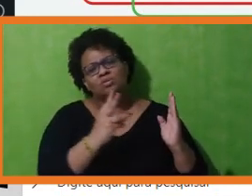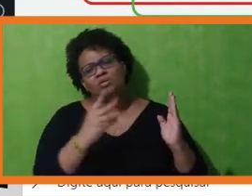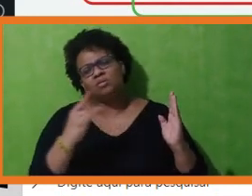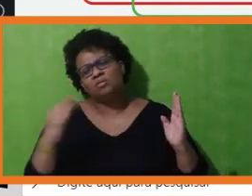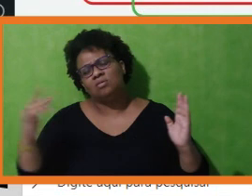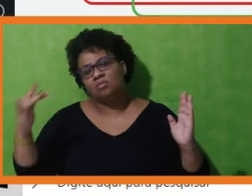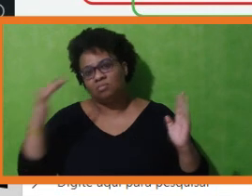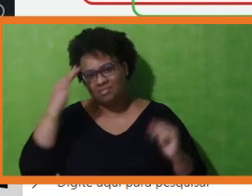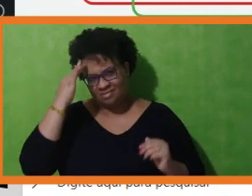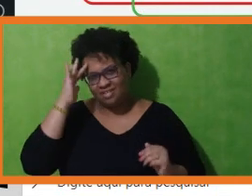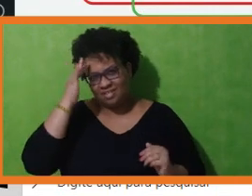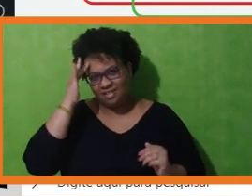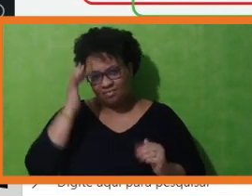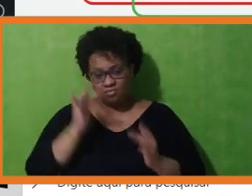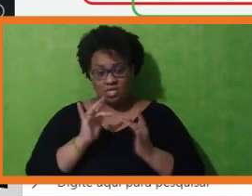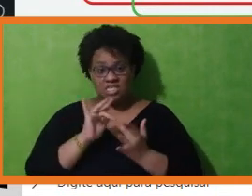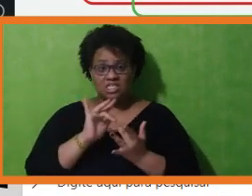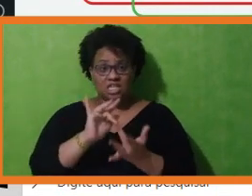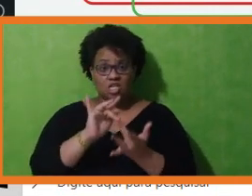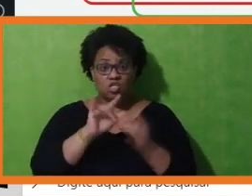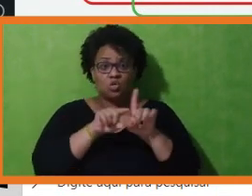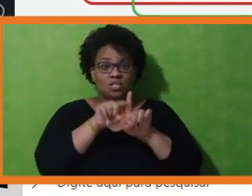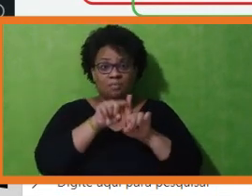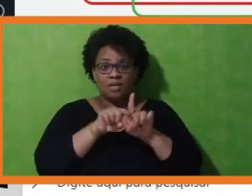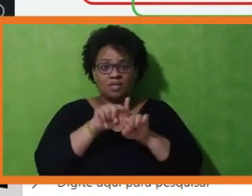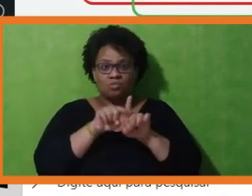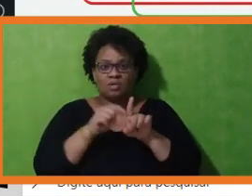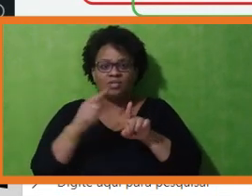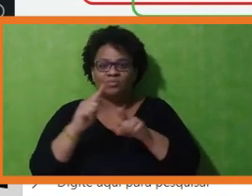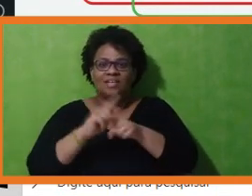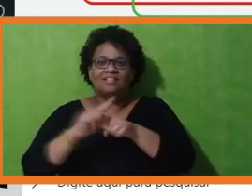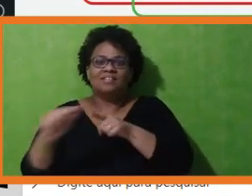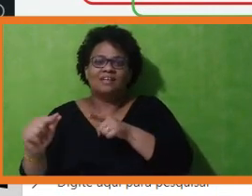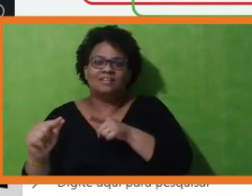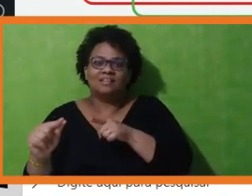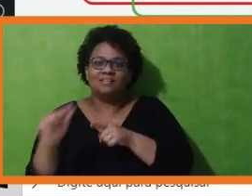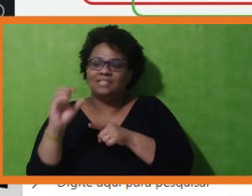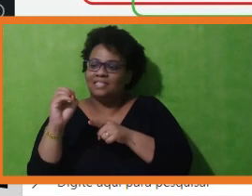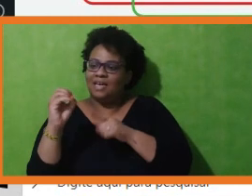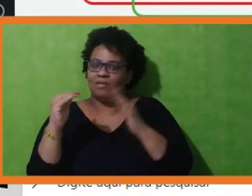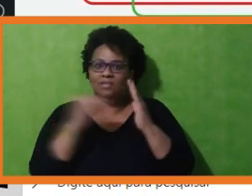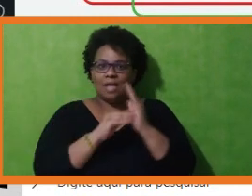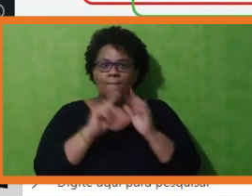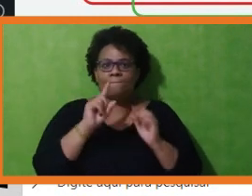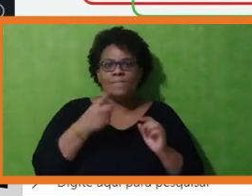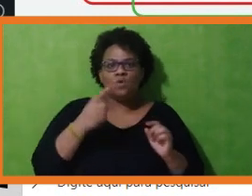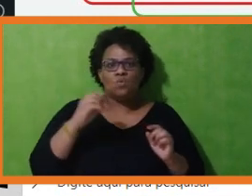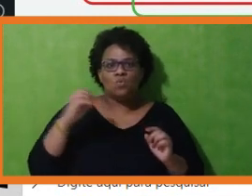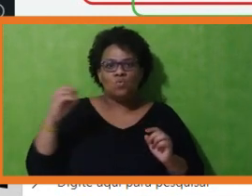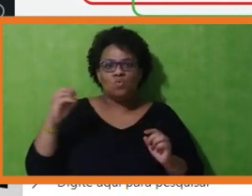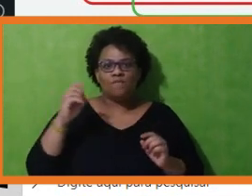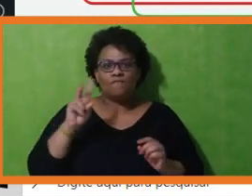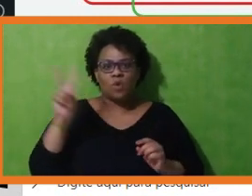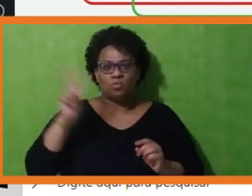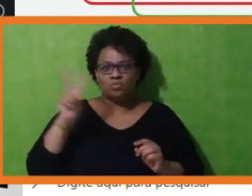até chegar a 1023, você entendeu, né? Esse sensor de temperatura aqui, ele não tem a saída dele entre 0 e 1000